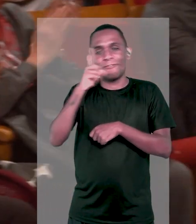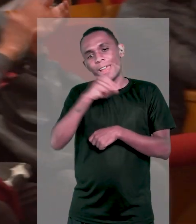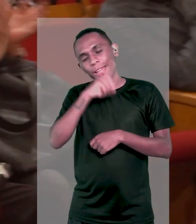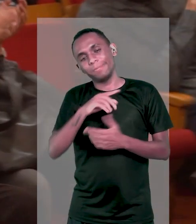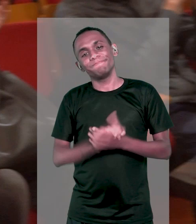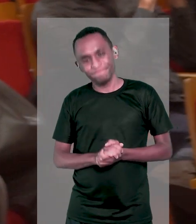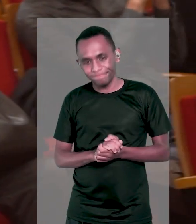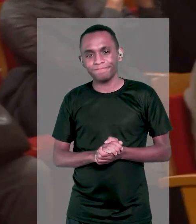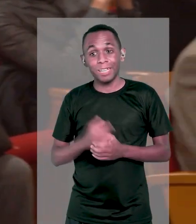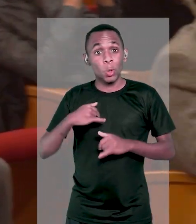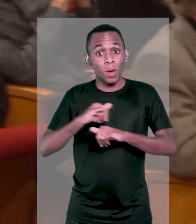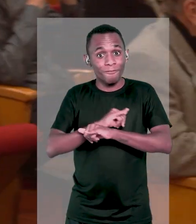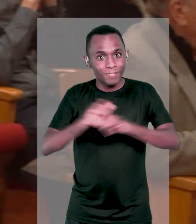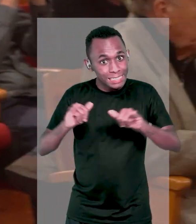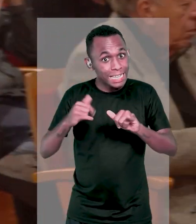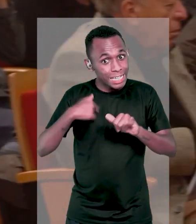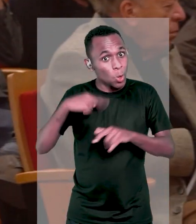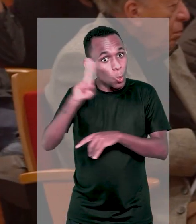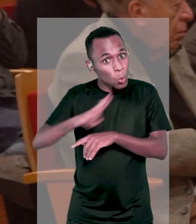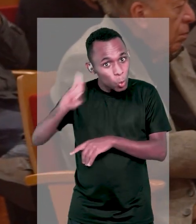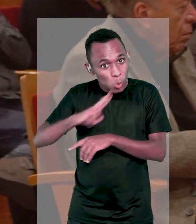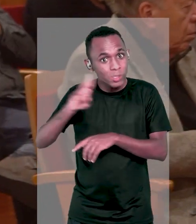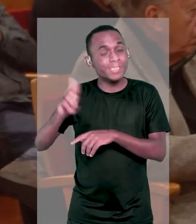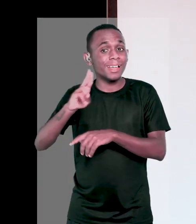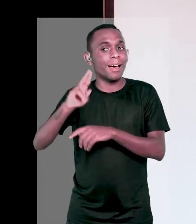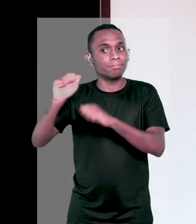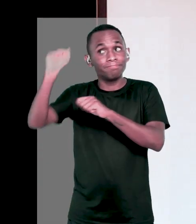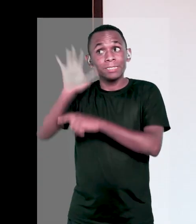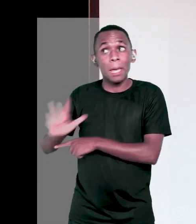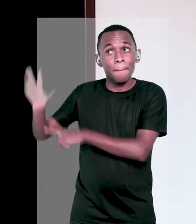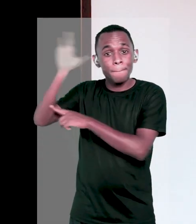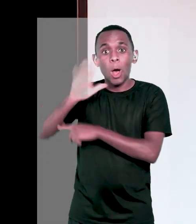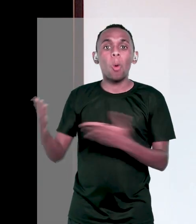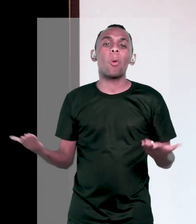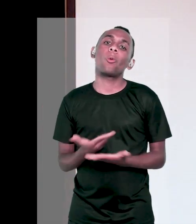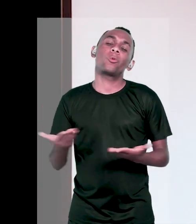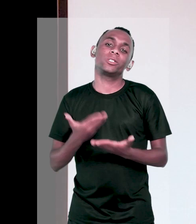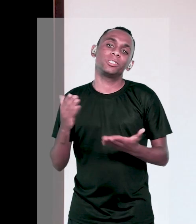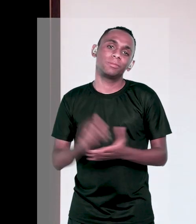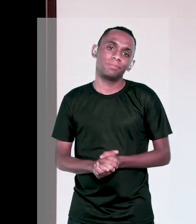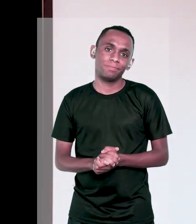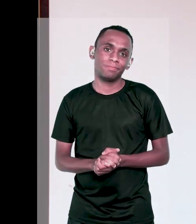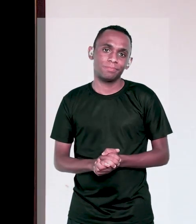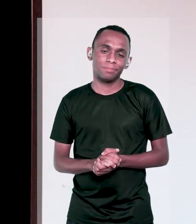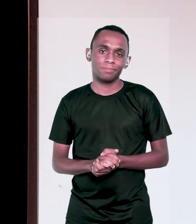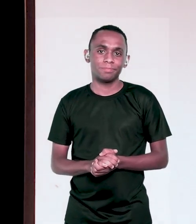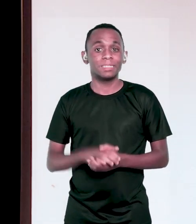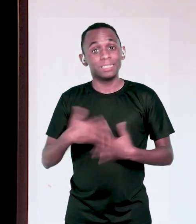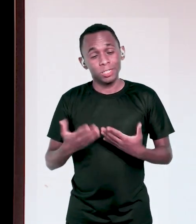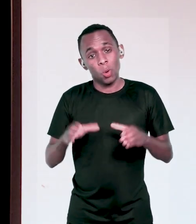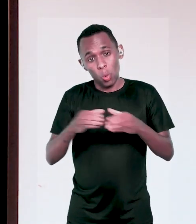O convidado é o professor Jorge Colli, um homem branco de cabelos curtos e grisalhos. Boa noite a todos.